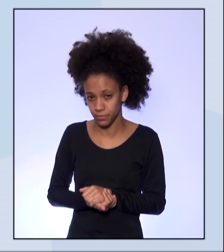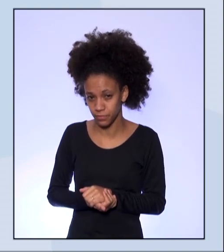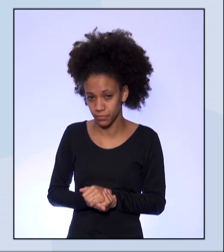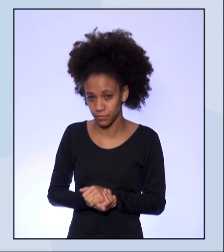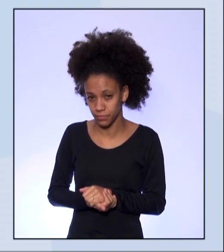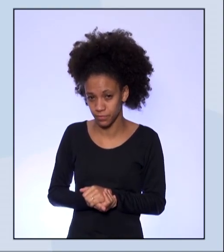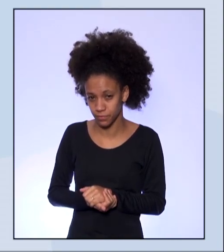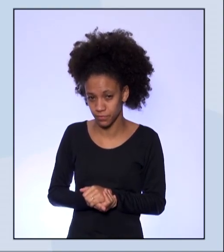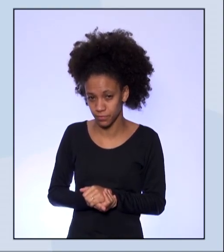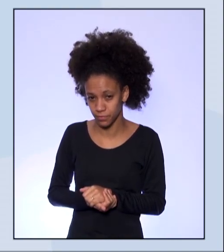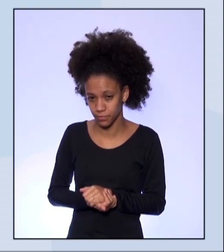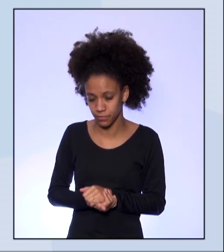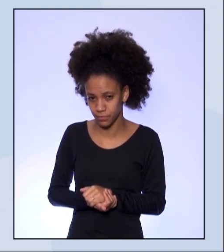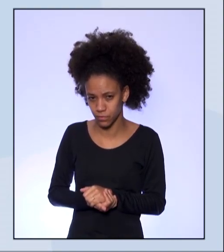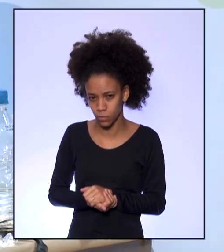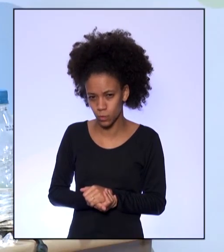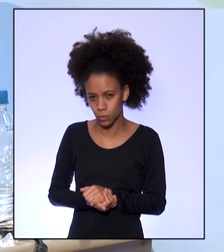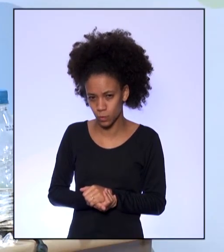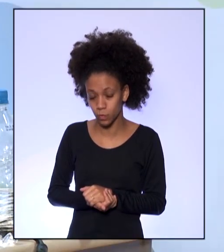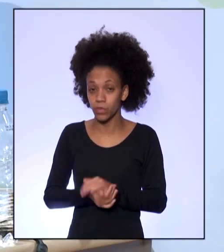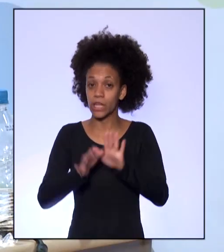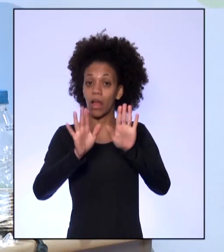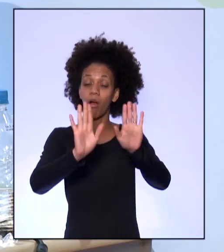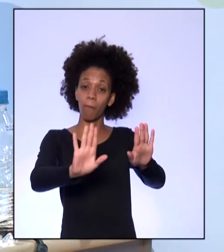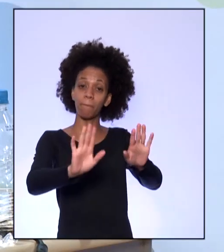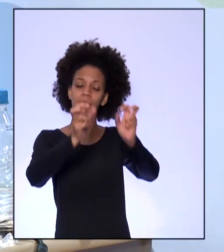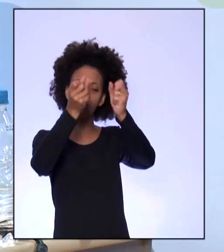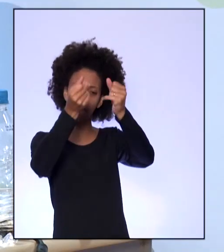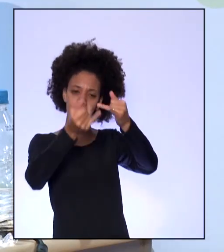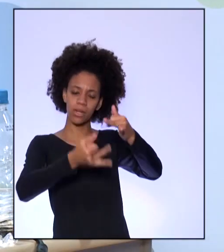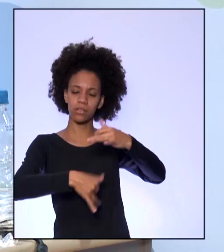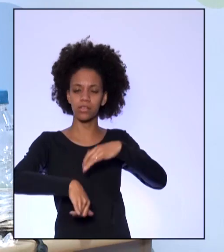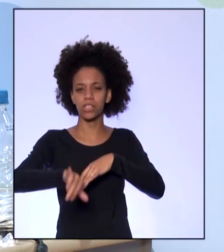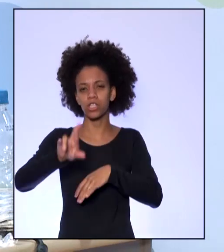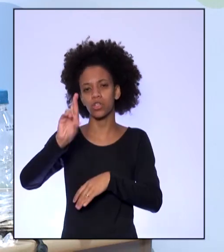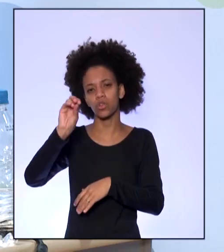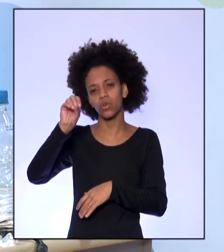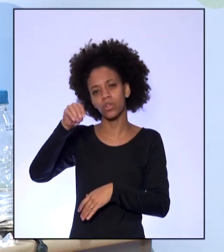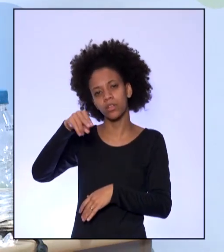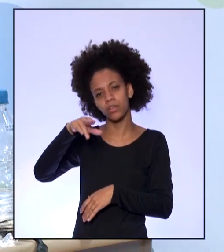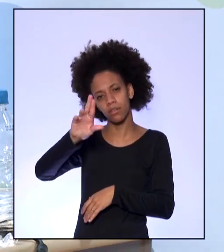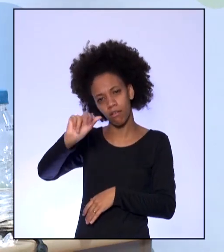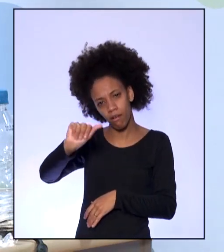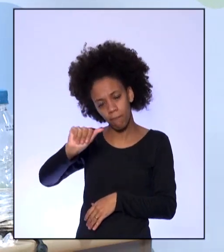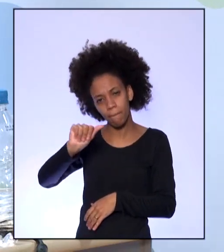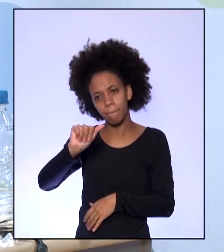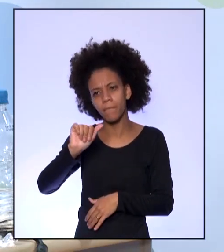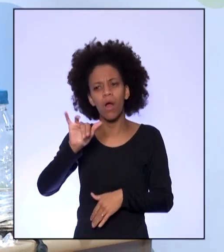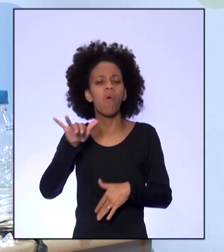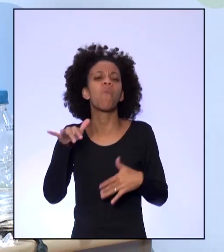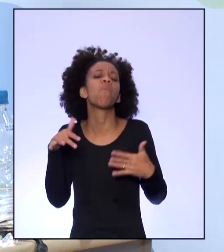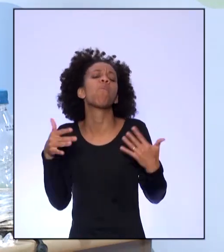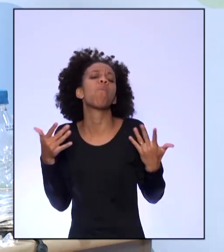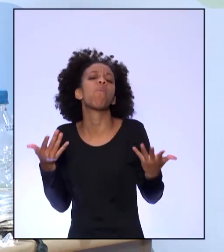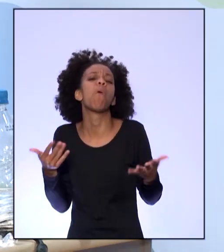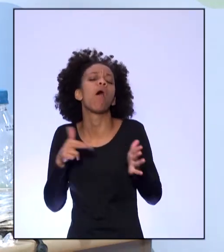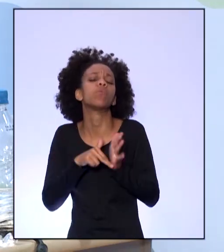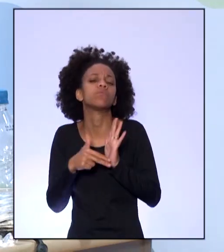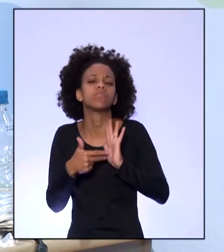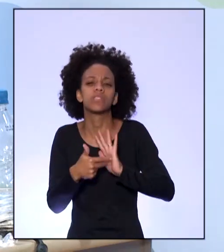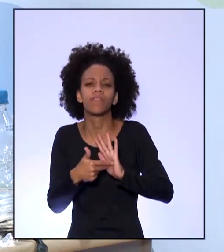estão presentes? Então, ó, estava dizendo da ironia. Qual é o sentido? Gente, me respondam bem bonitinho